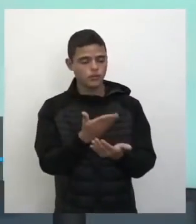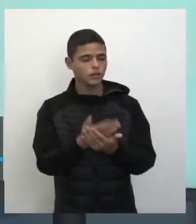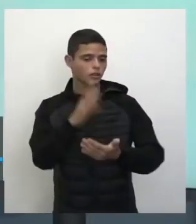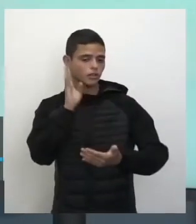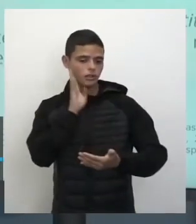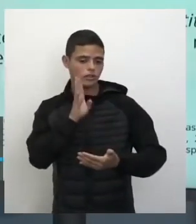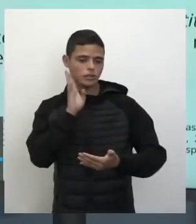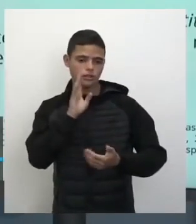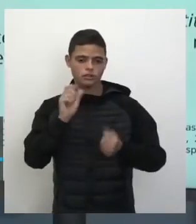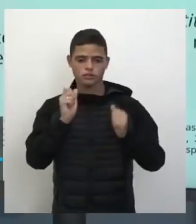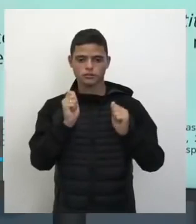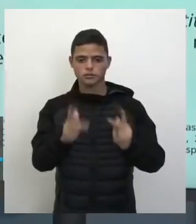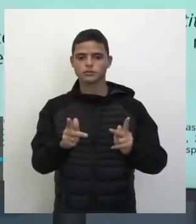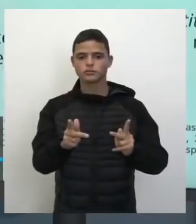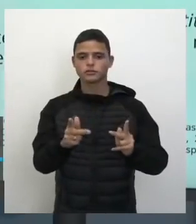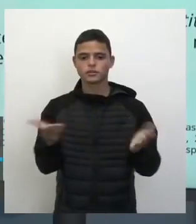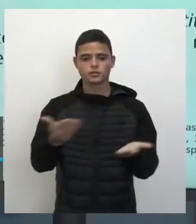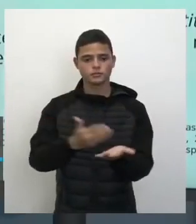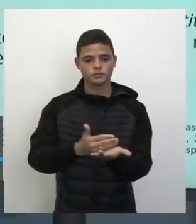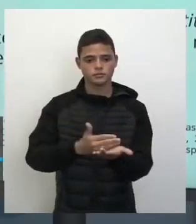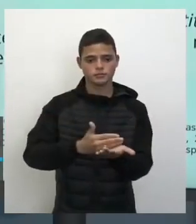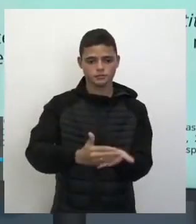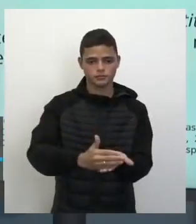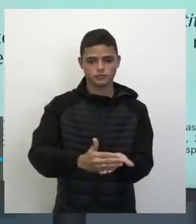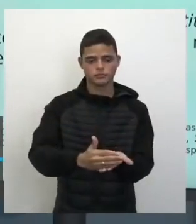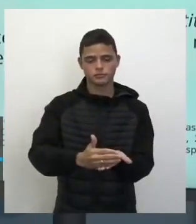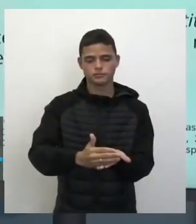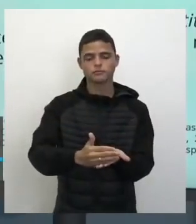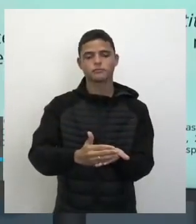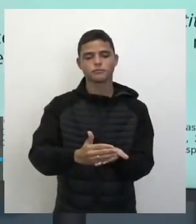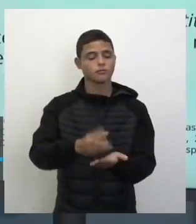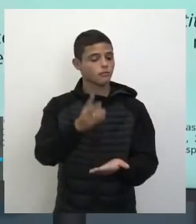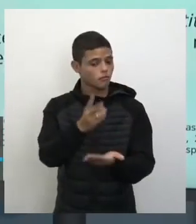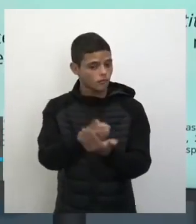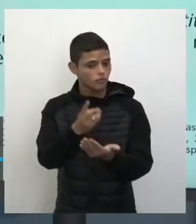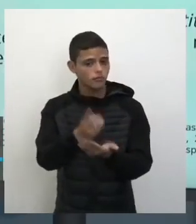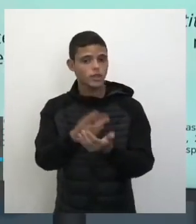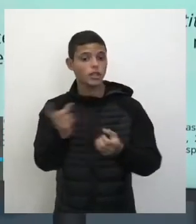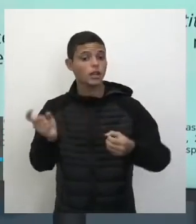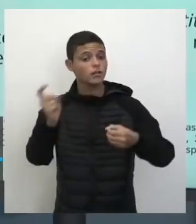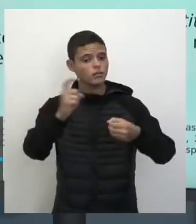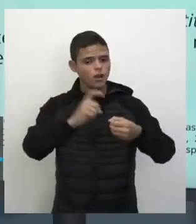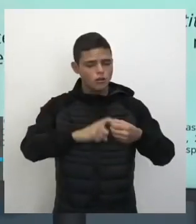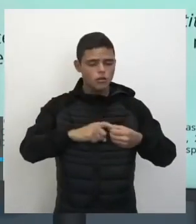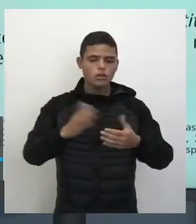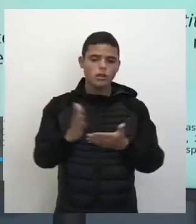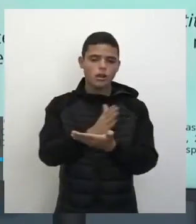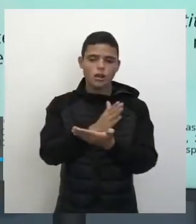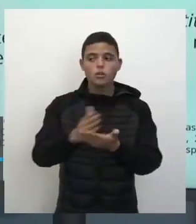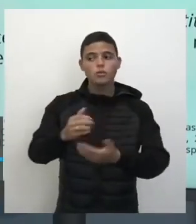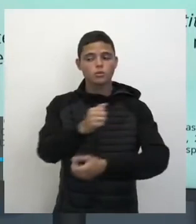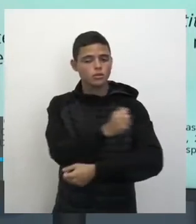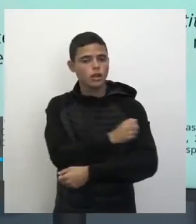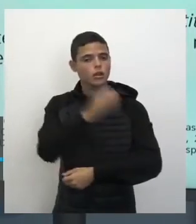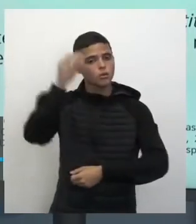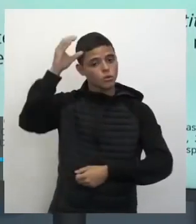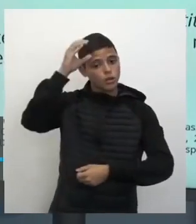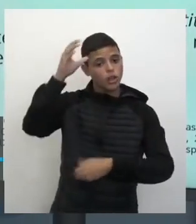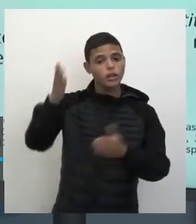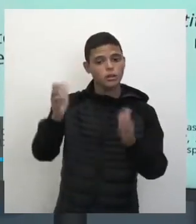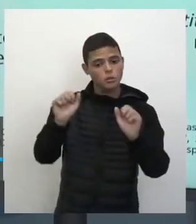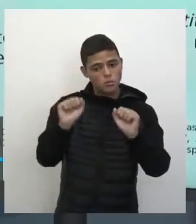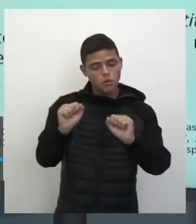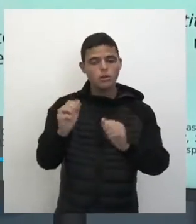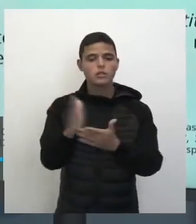legal, ok? Para começar, a gente sempre vai querer retomar aí os conhecimentos dos alunos. Pode ser que a maioria dos